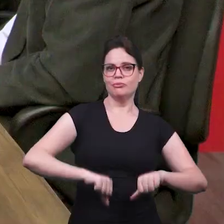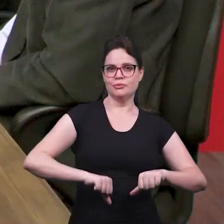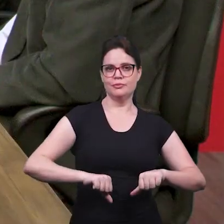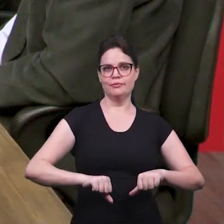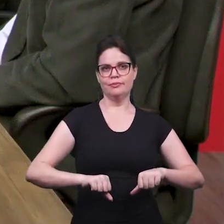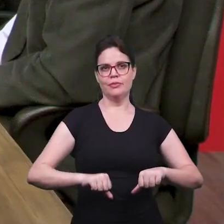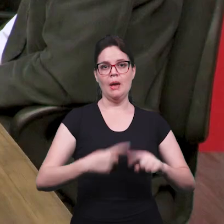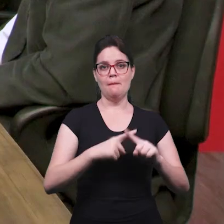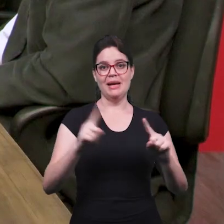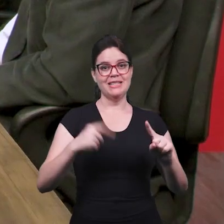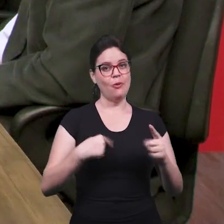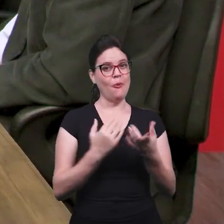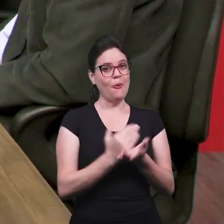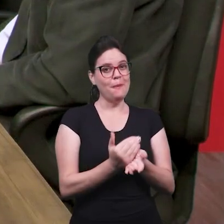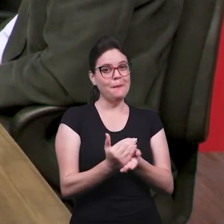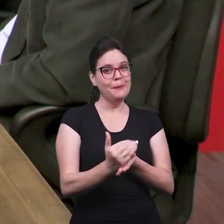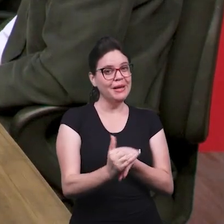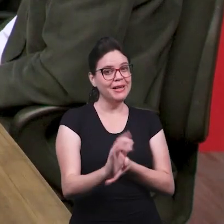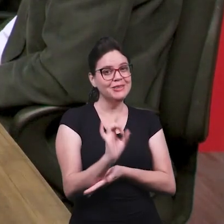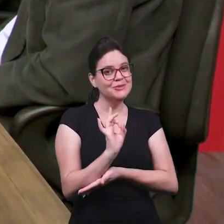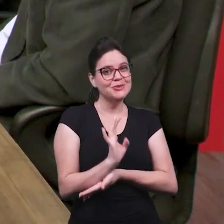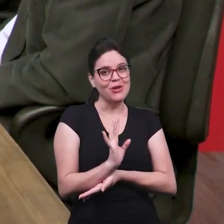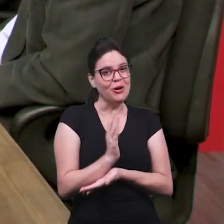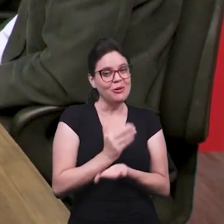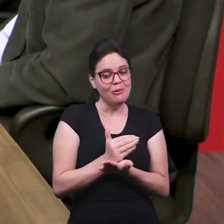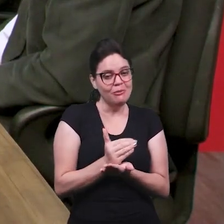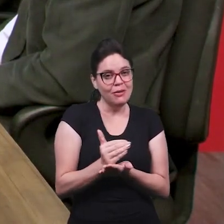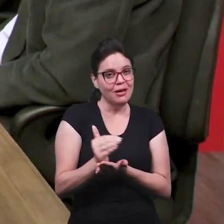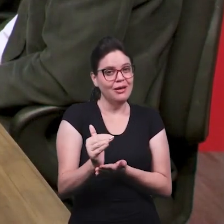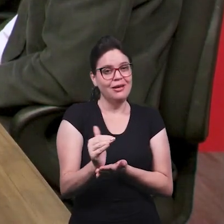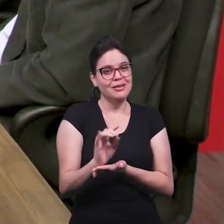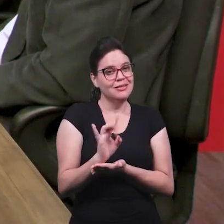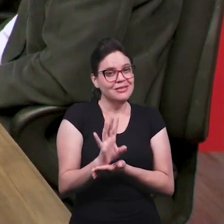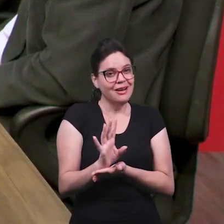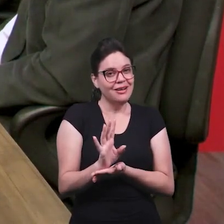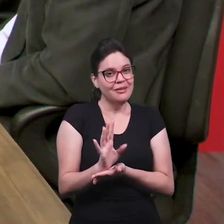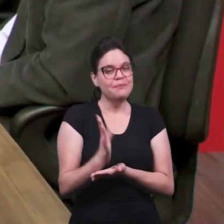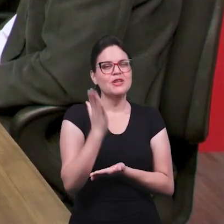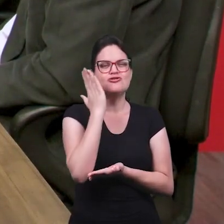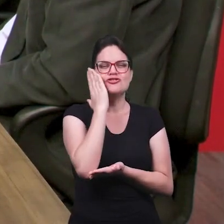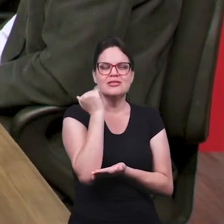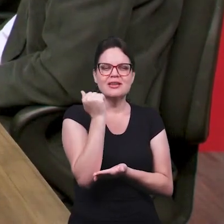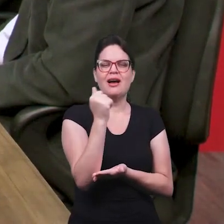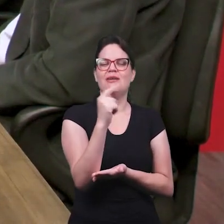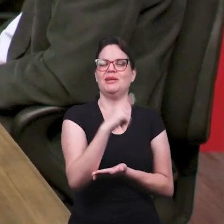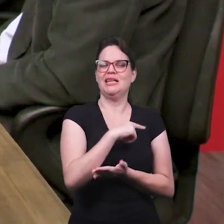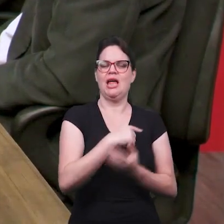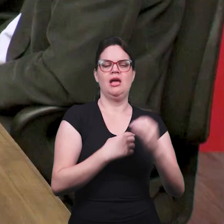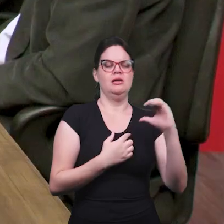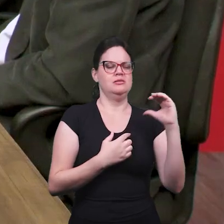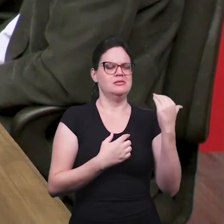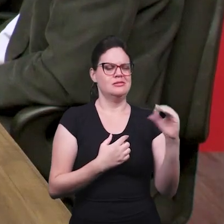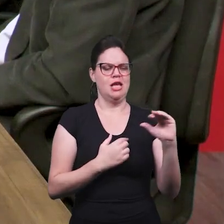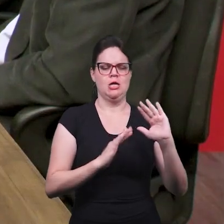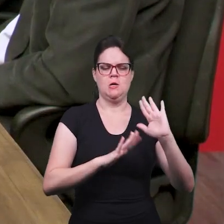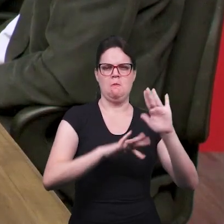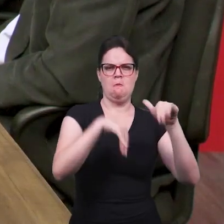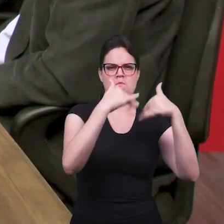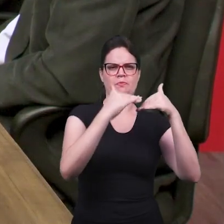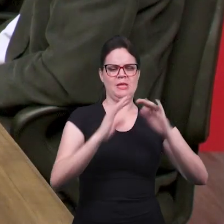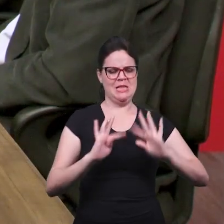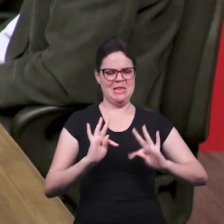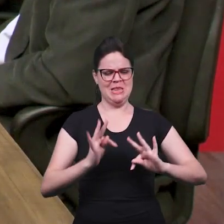de dores. O mundo, com toda a multiplicação da ciência, com toda a tecnologia, né?